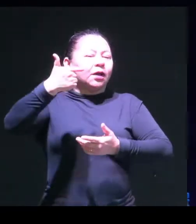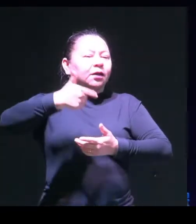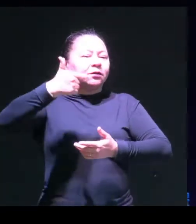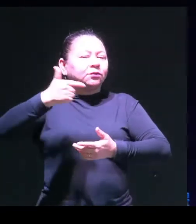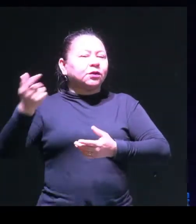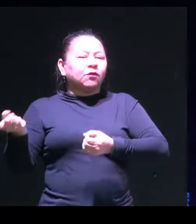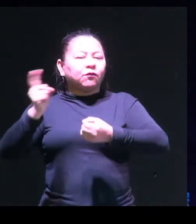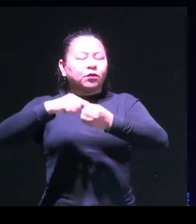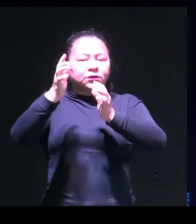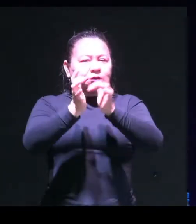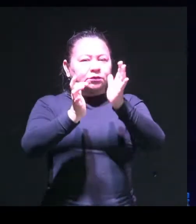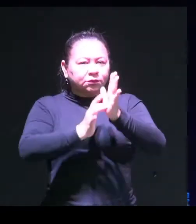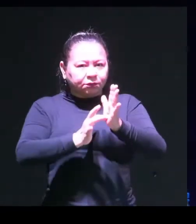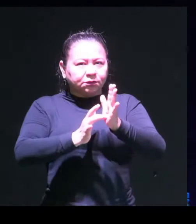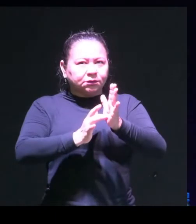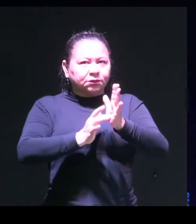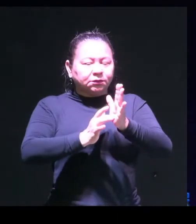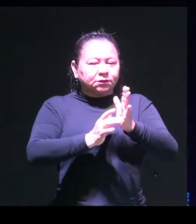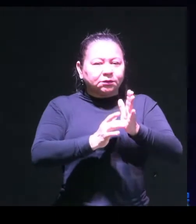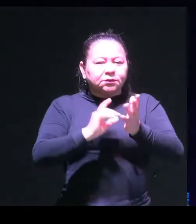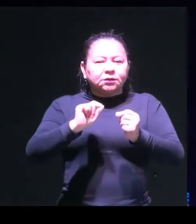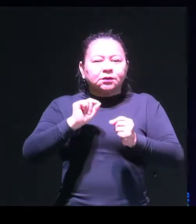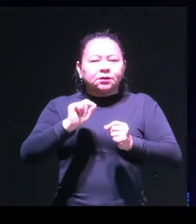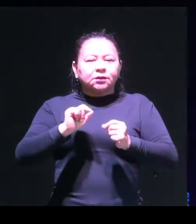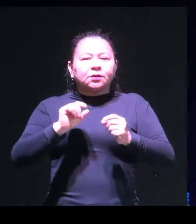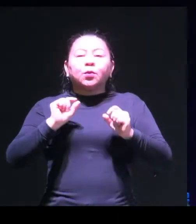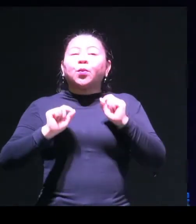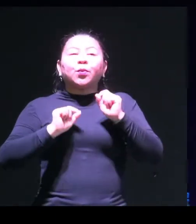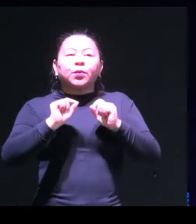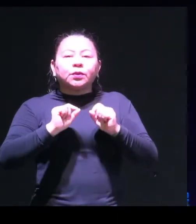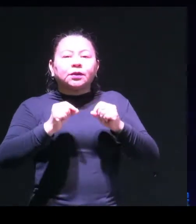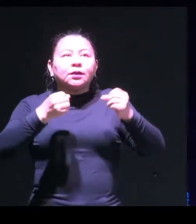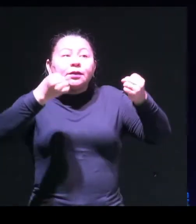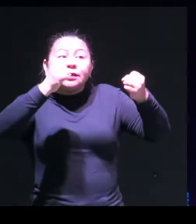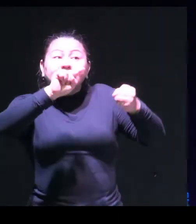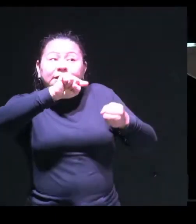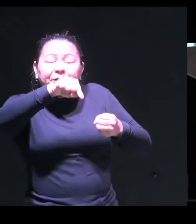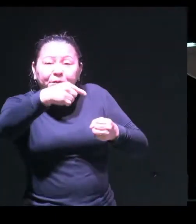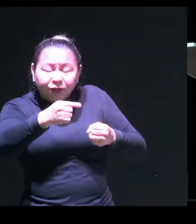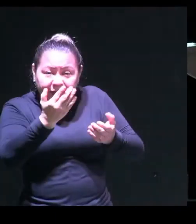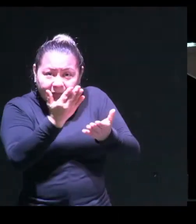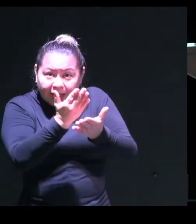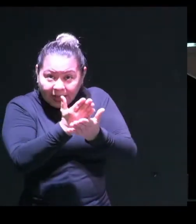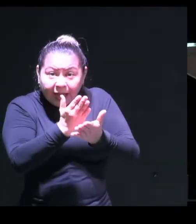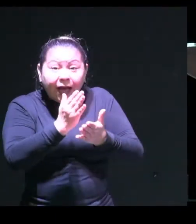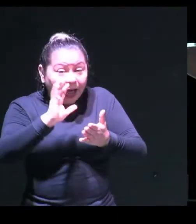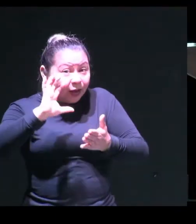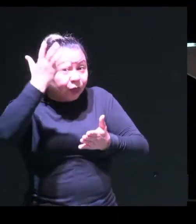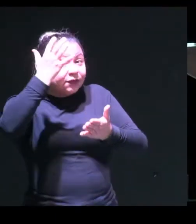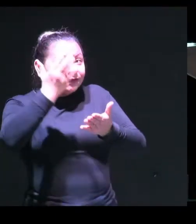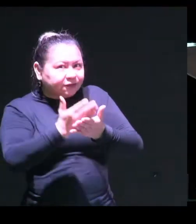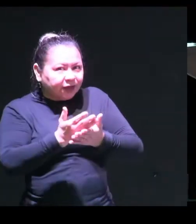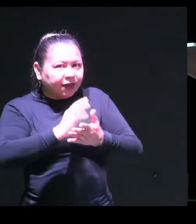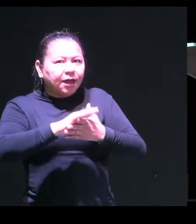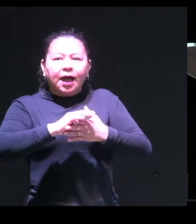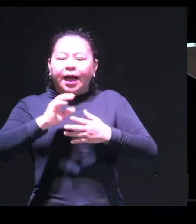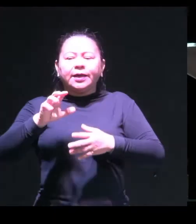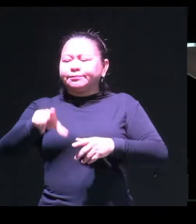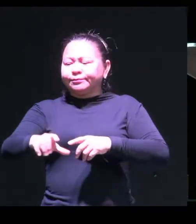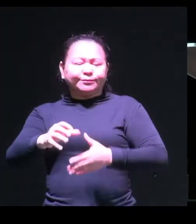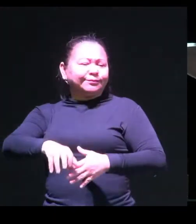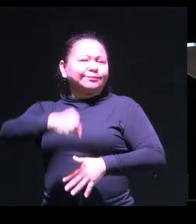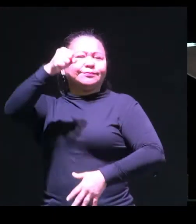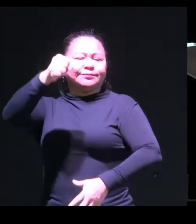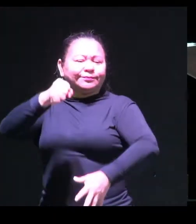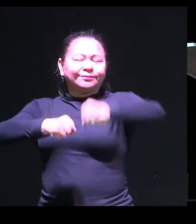vinda como sendo um só evento pós-tribulacional. Ou seja, eles acreditam que depois da tribulação, aí Jesus vem e leva os crentes vivos,